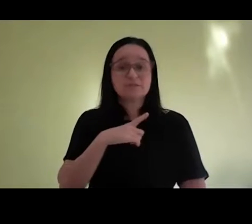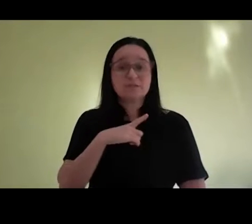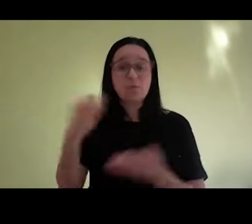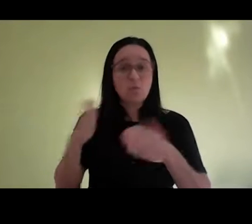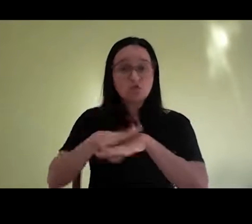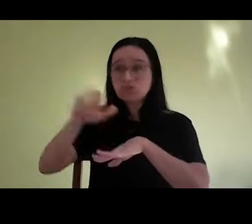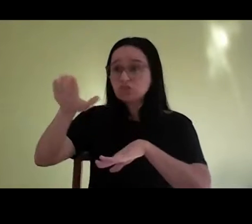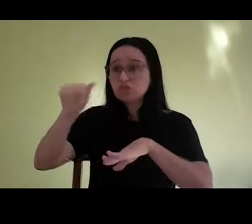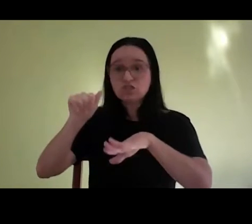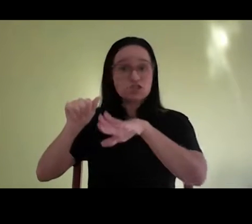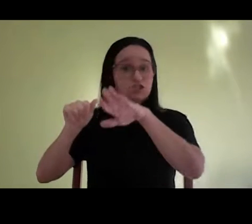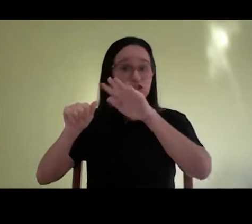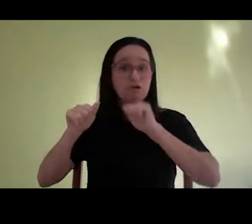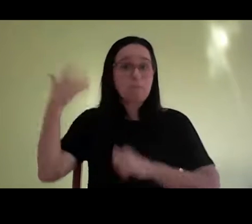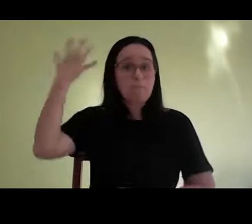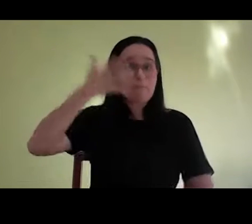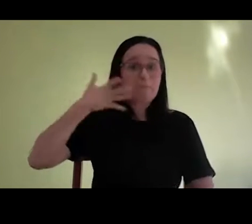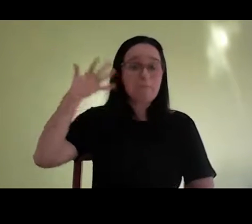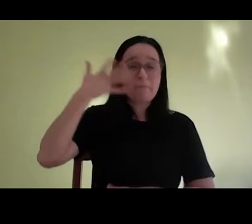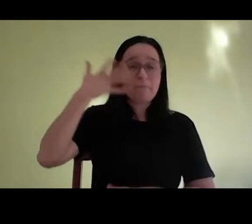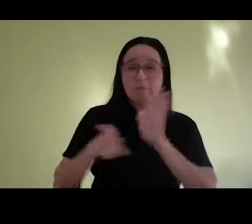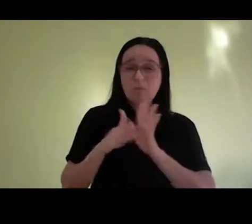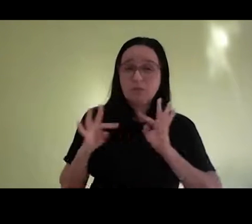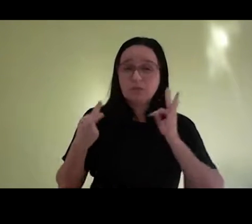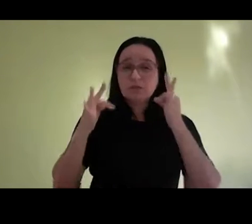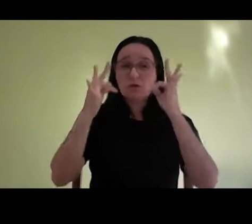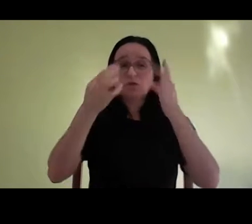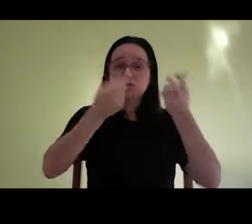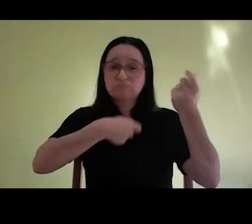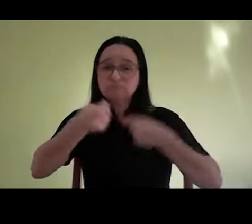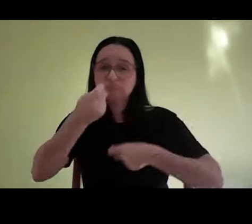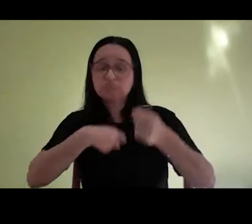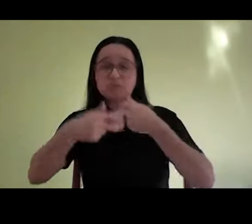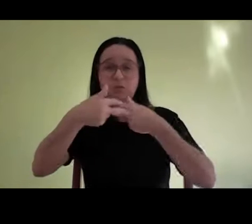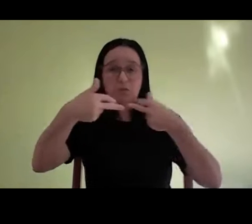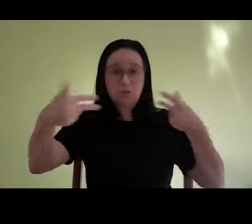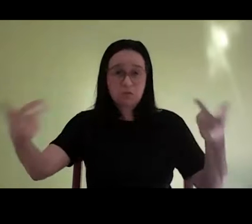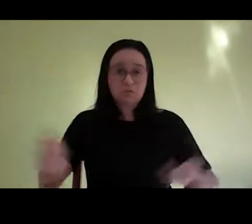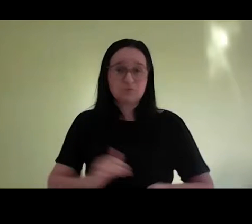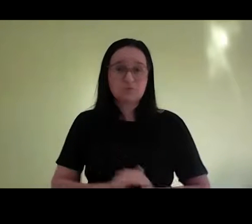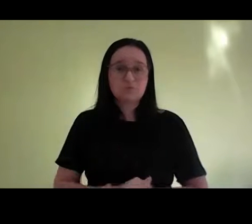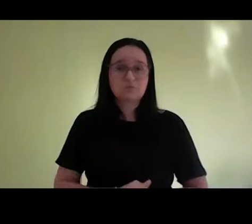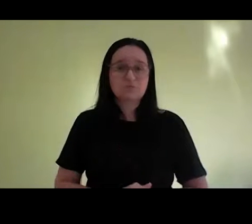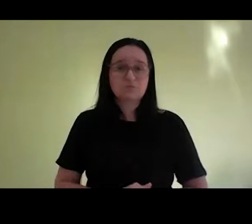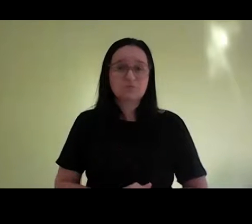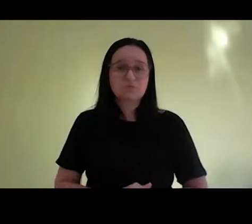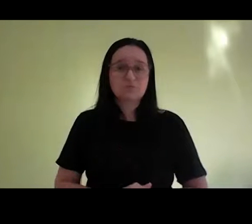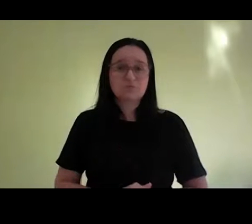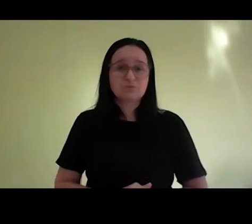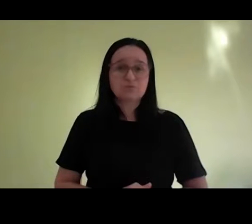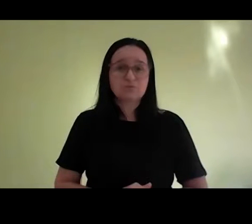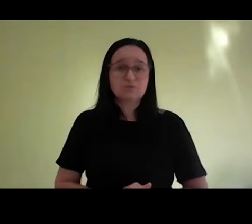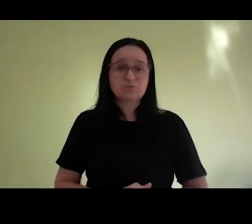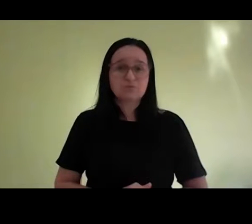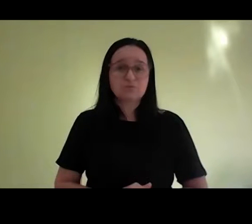tecnologia, pra negócio, então a gente desmistificou a tecnologia, e o ano passado, eu fui convidada pra assumir uma